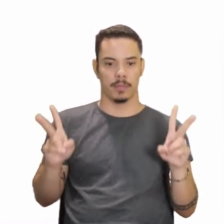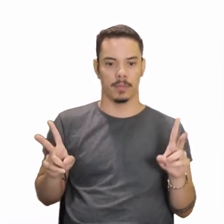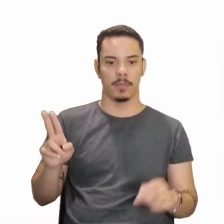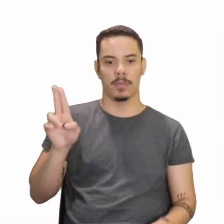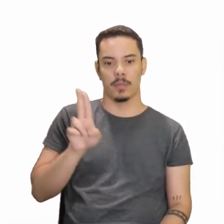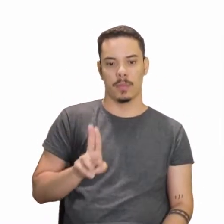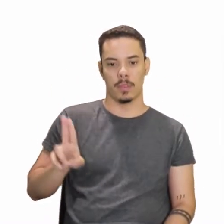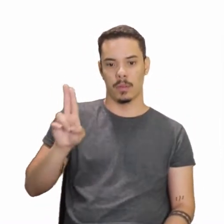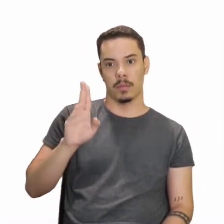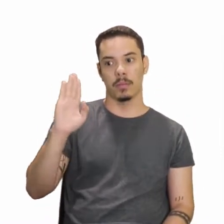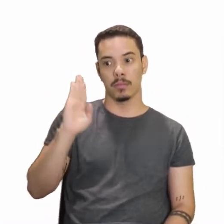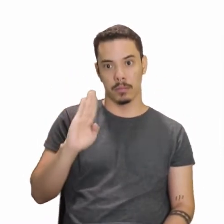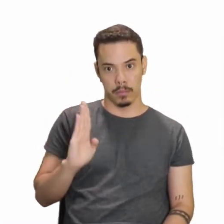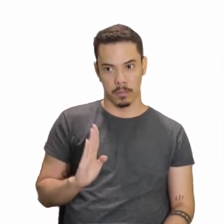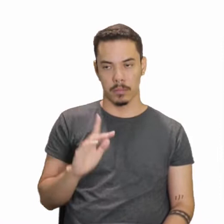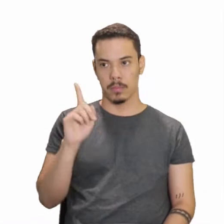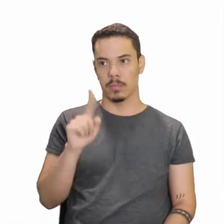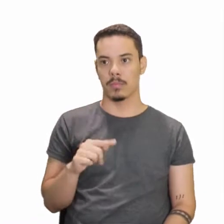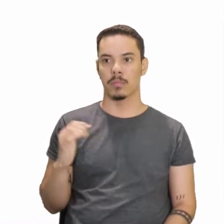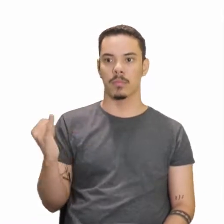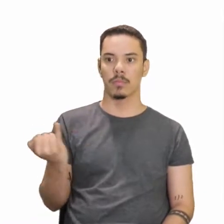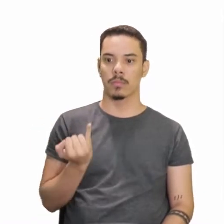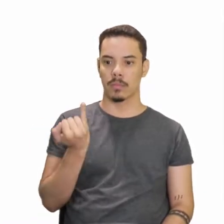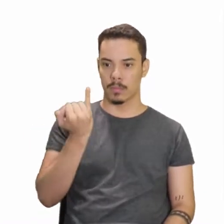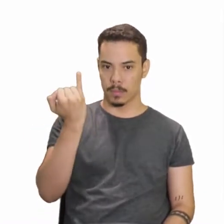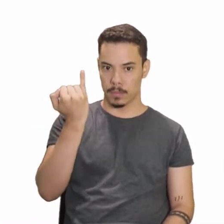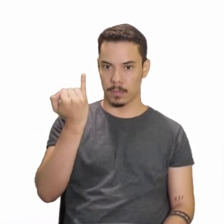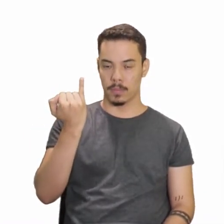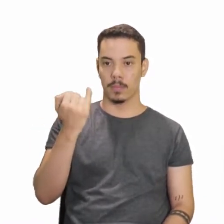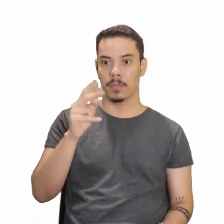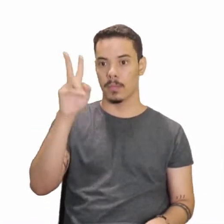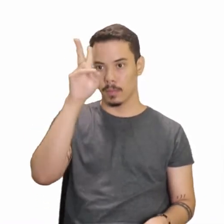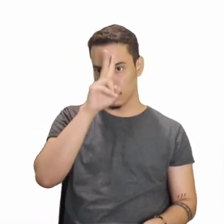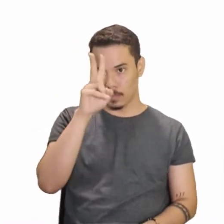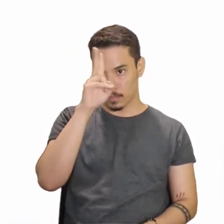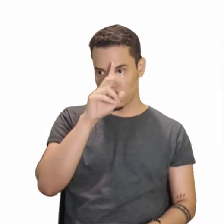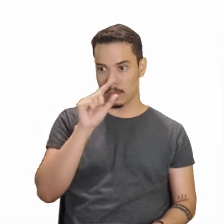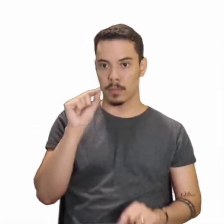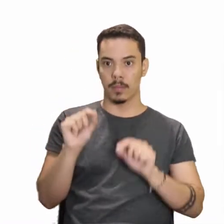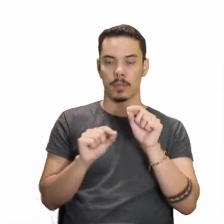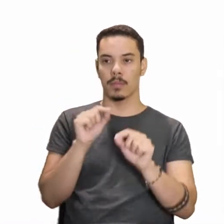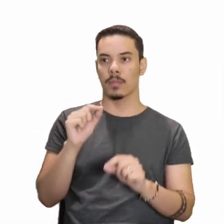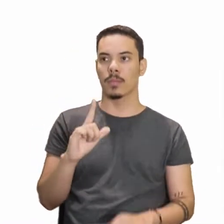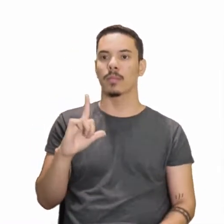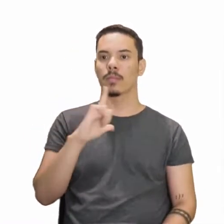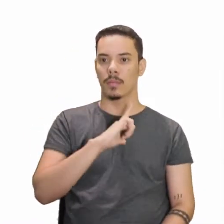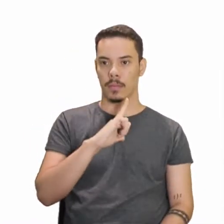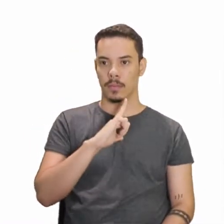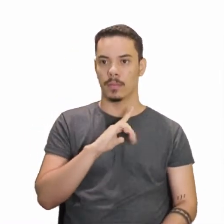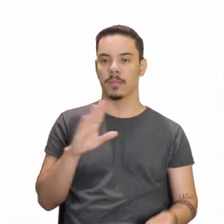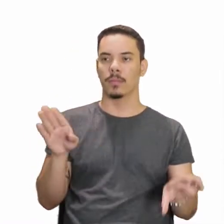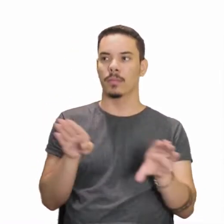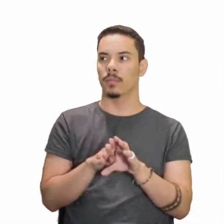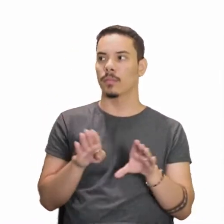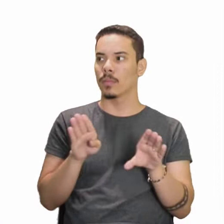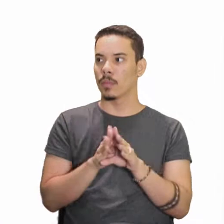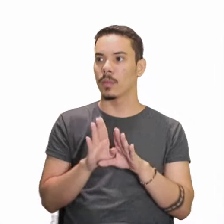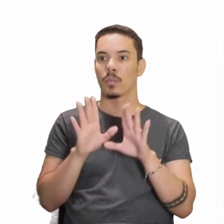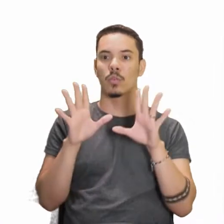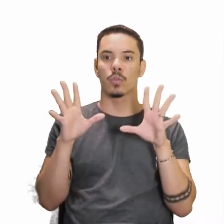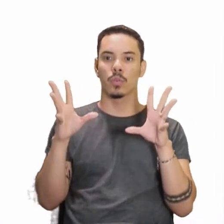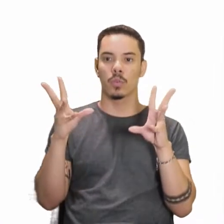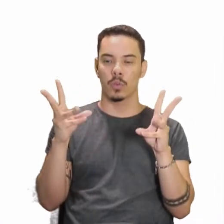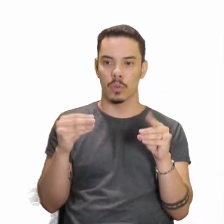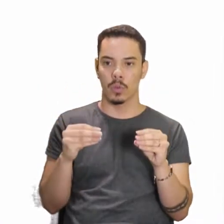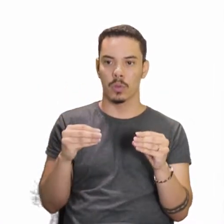usada no Brasil. Isso é muito importante, tá certo? Lembrar que aqui nós temos, né, todos aí